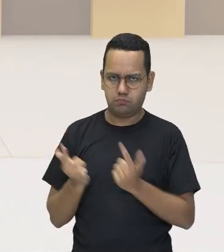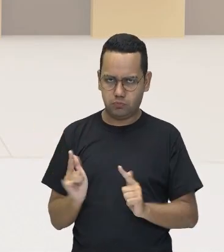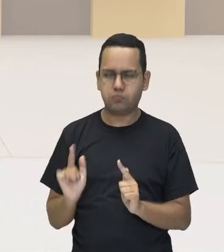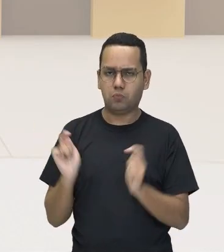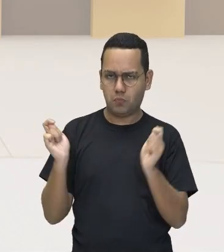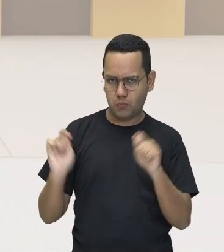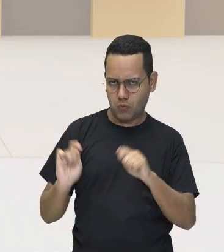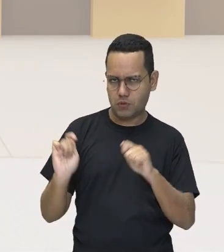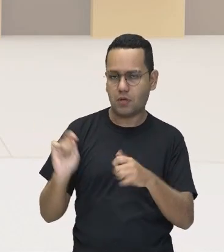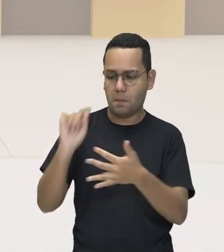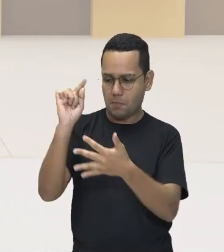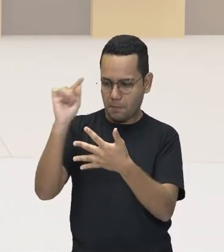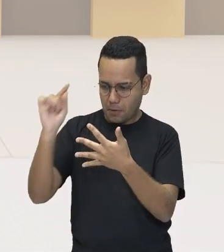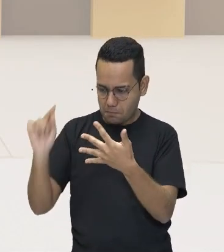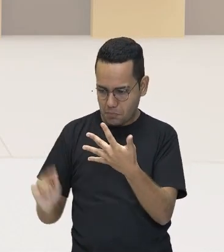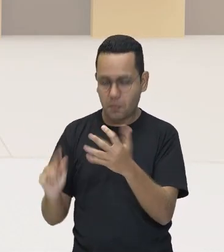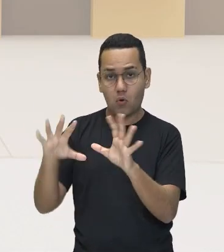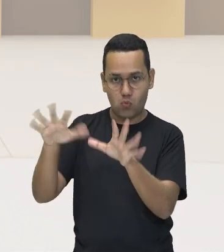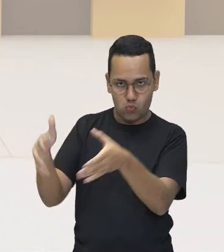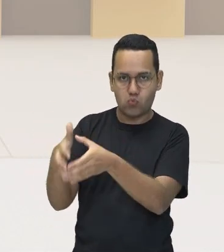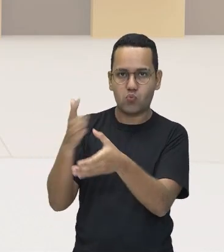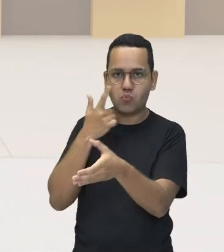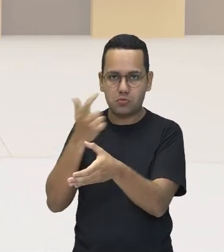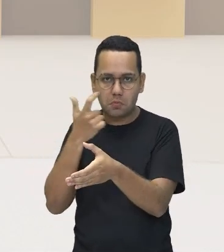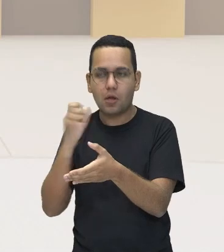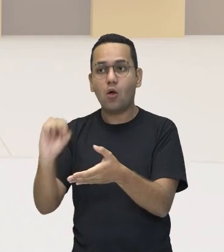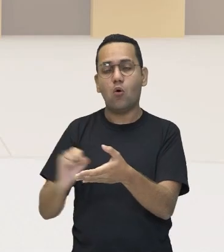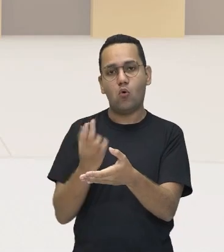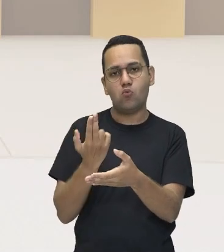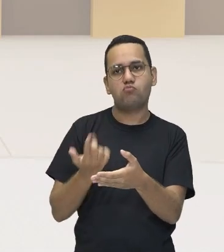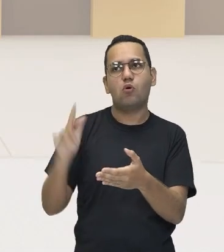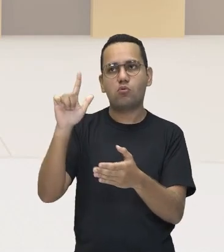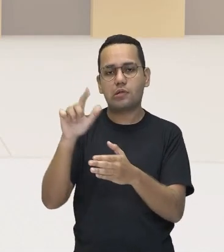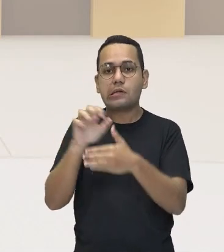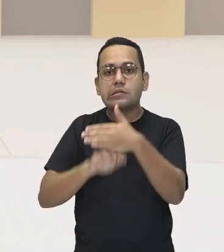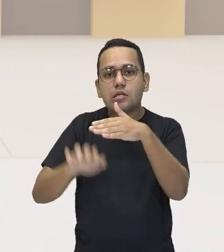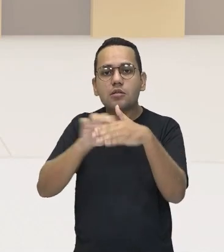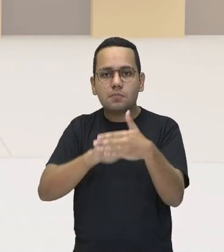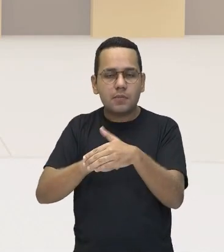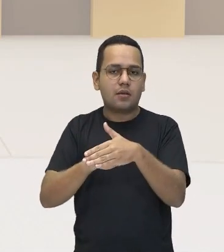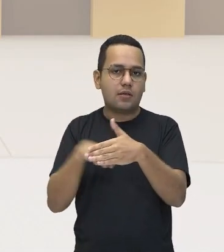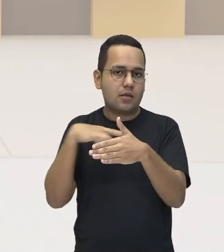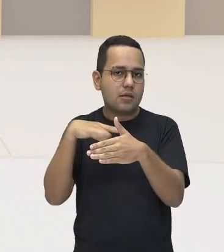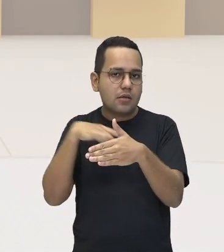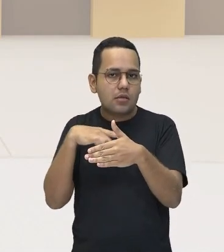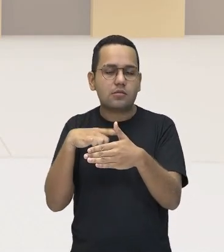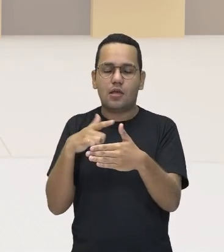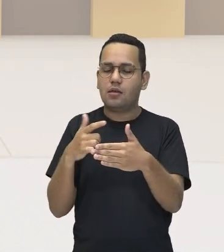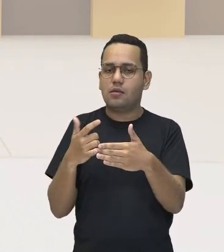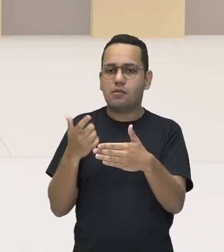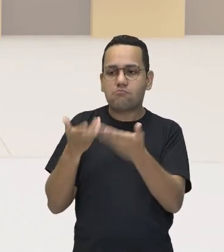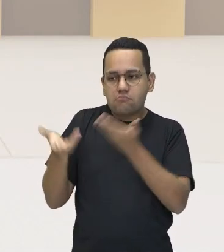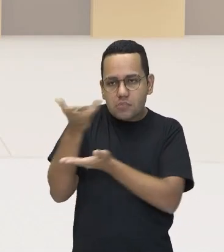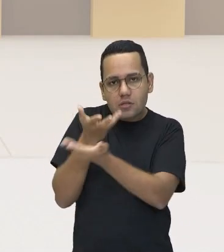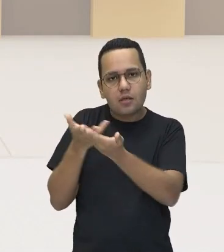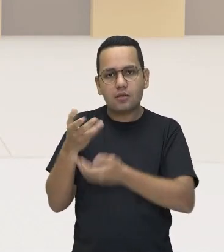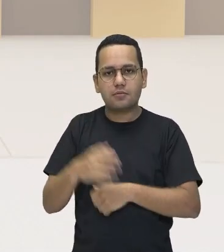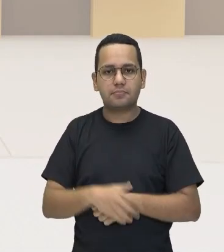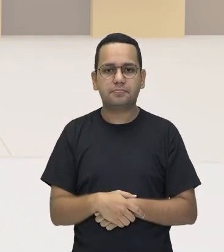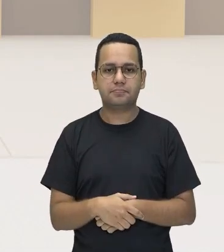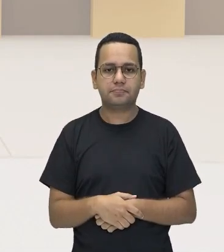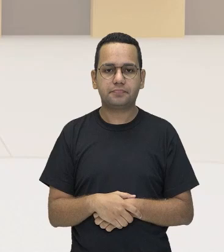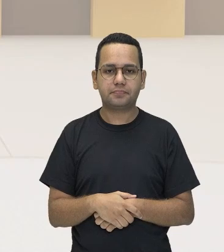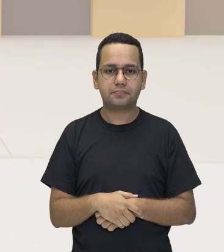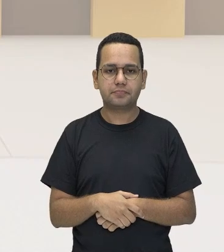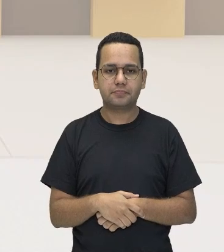que podem ser interessadas. Outras empresas, aí, né? Existem outras empresas que possam estar interessadas também, ok? Vamos lá começar para ver